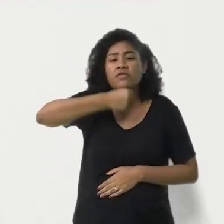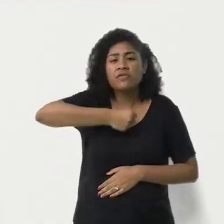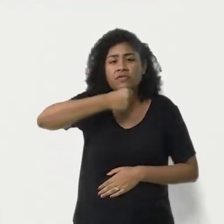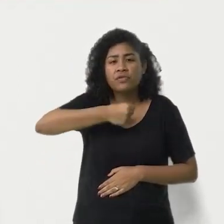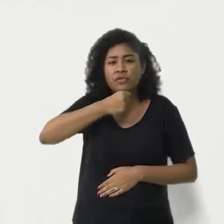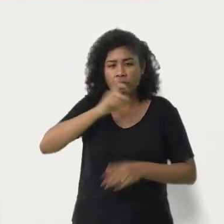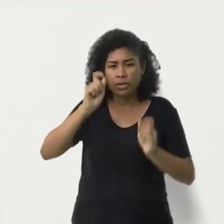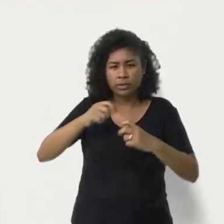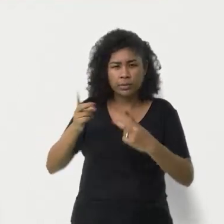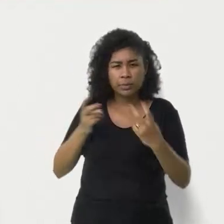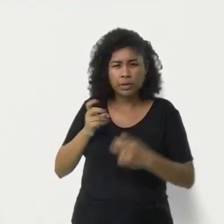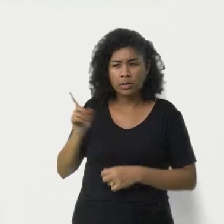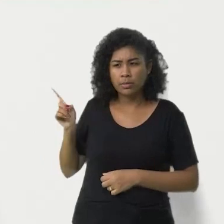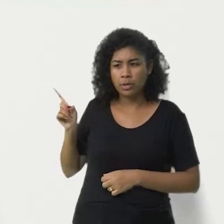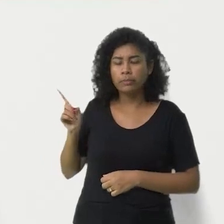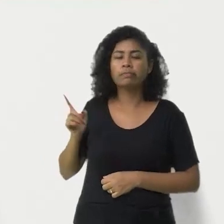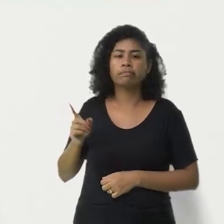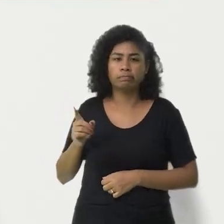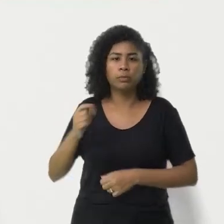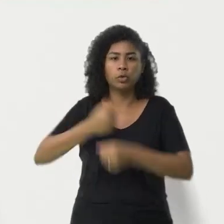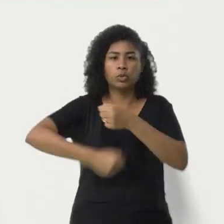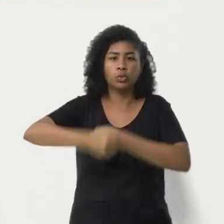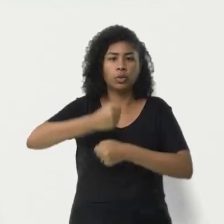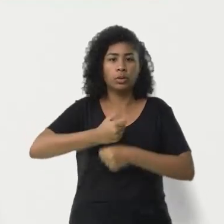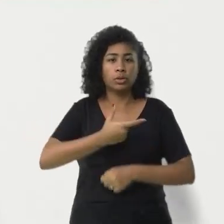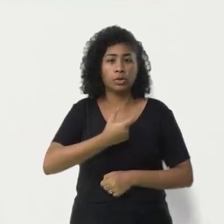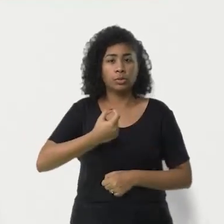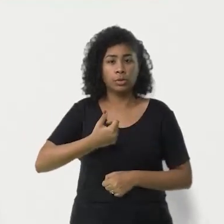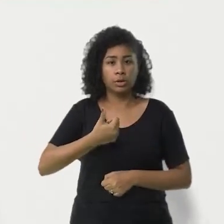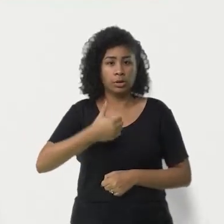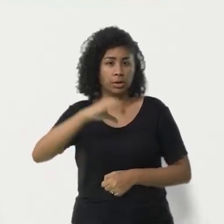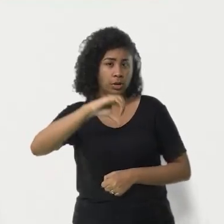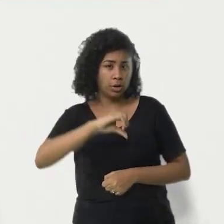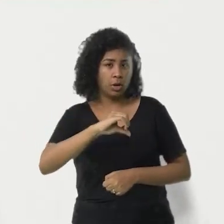gente verifica a parte de 2019 e